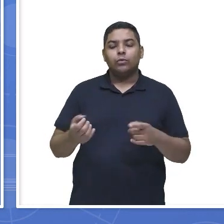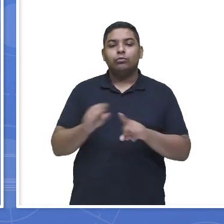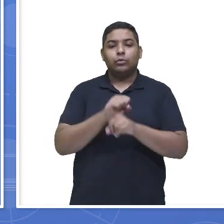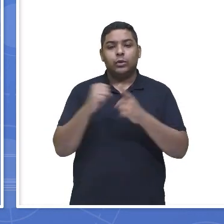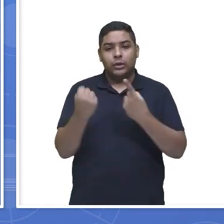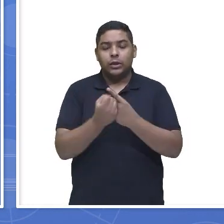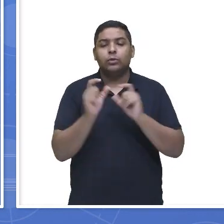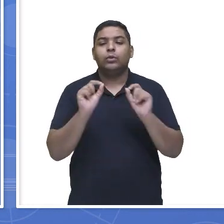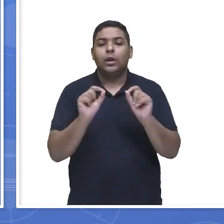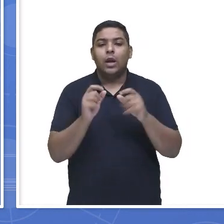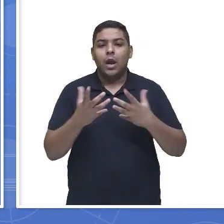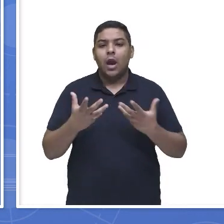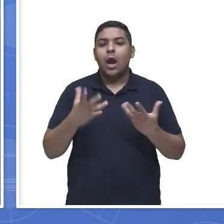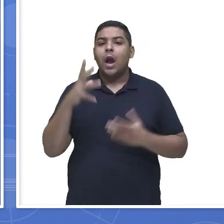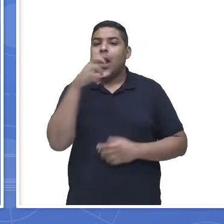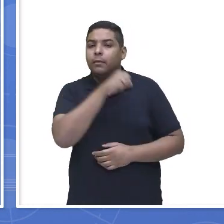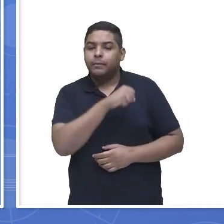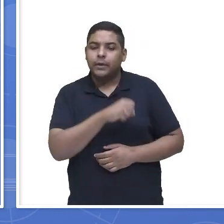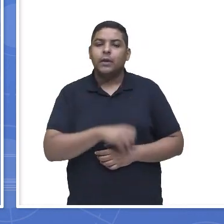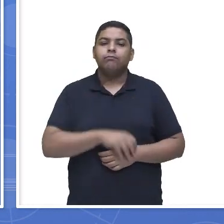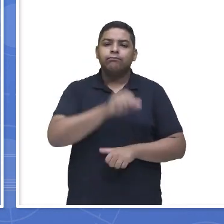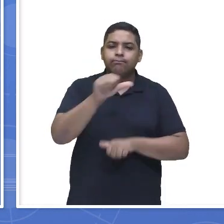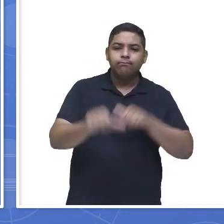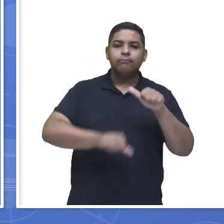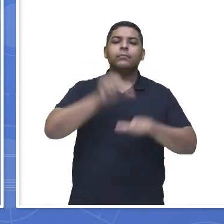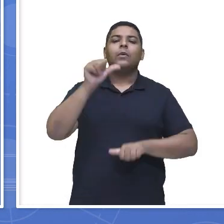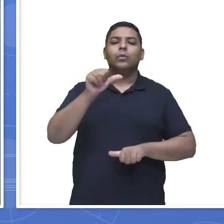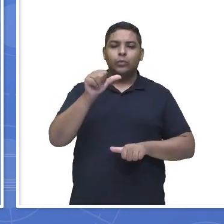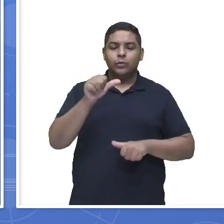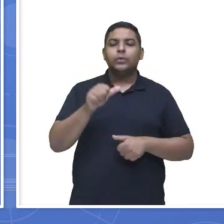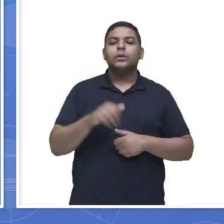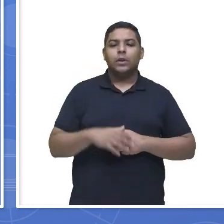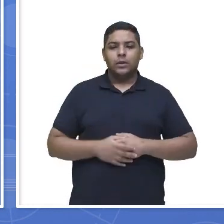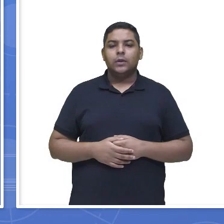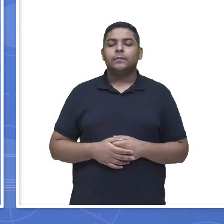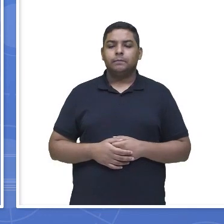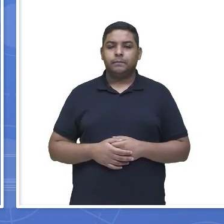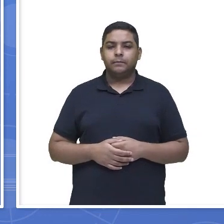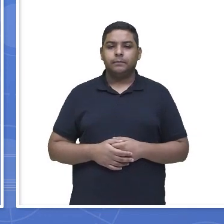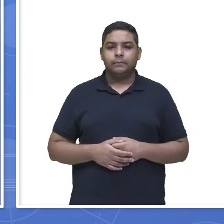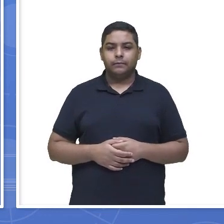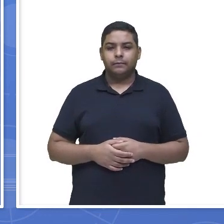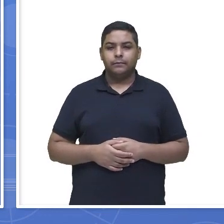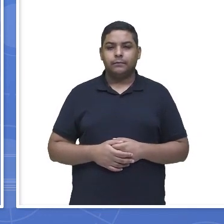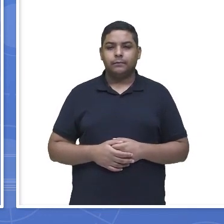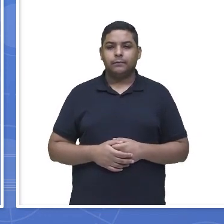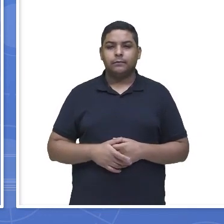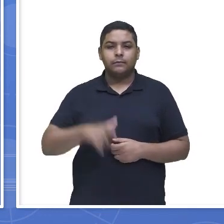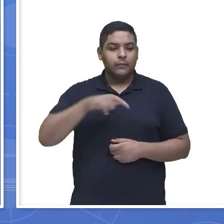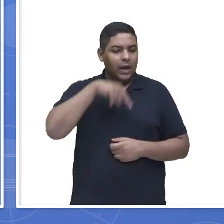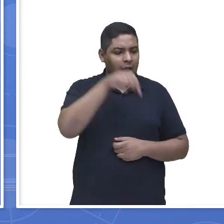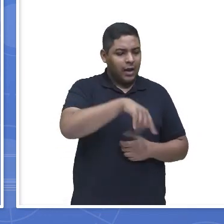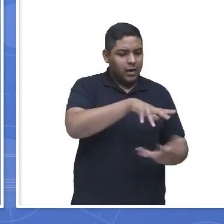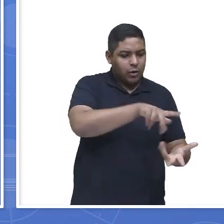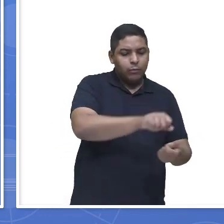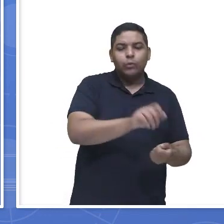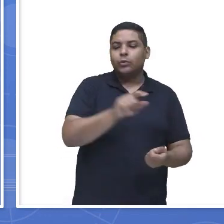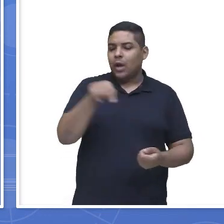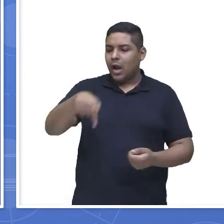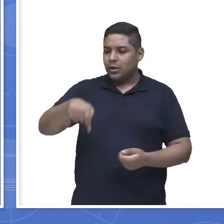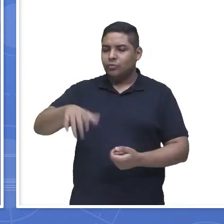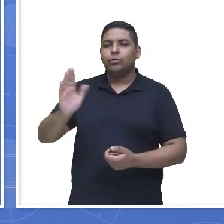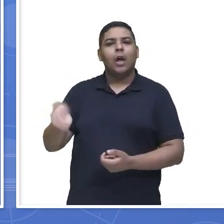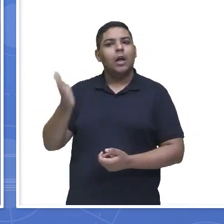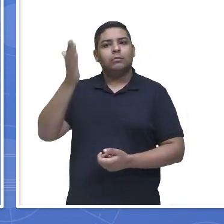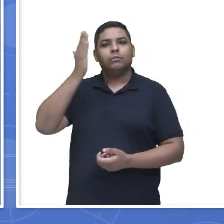tudo muito rápido, né? Numa sociedade onde as coisas acontecem num canto do mundo e nós já estamos aqui sabendo.